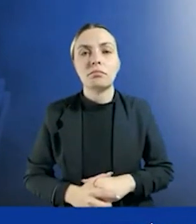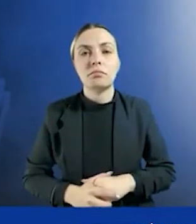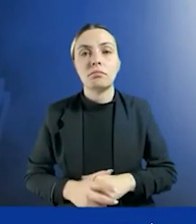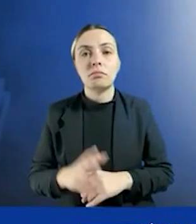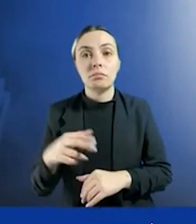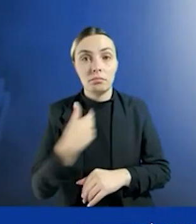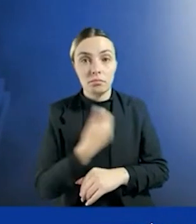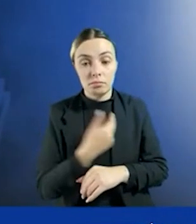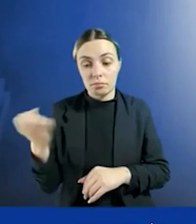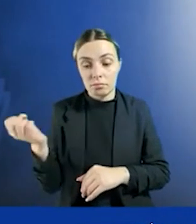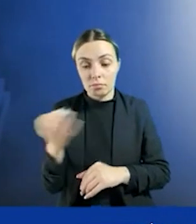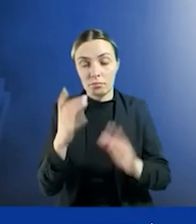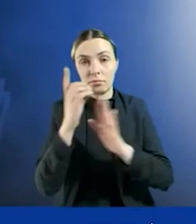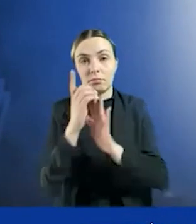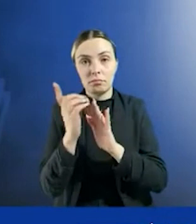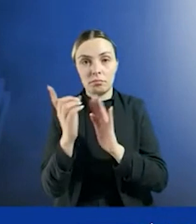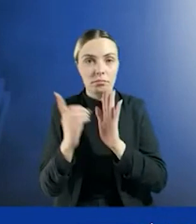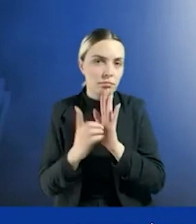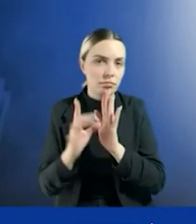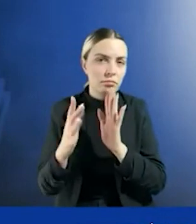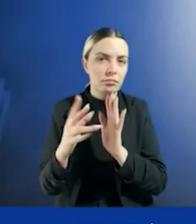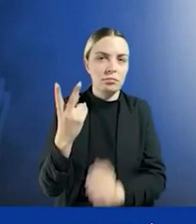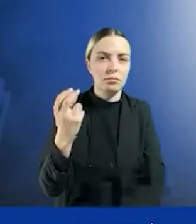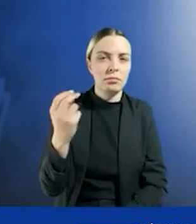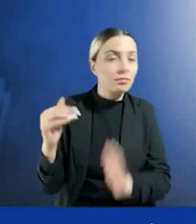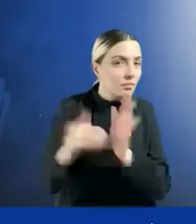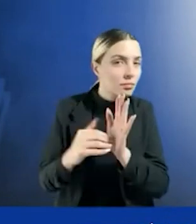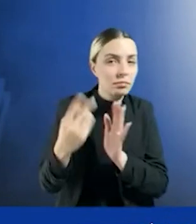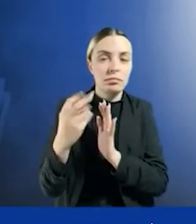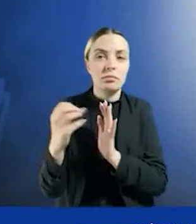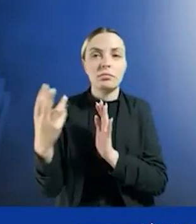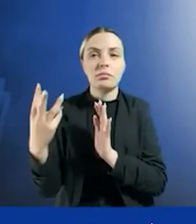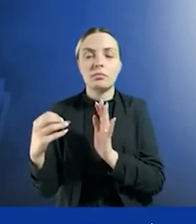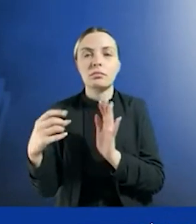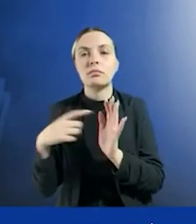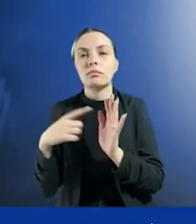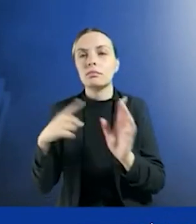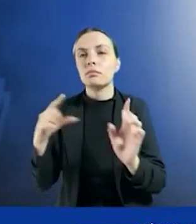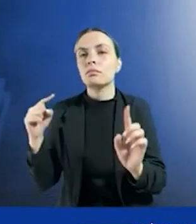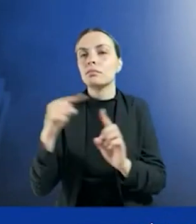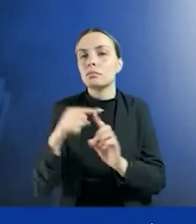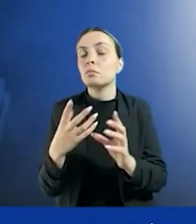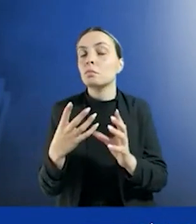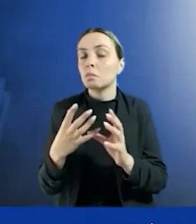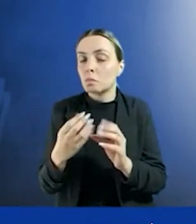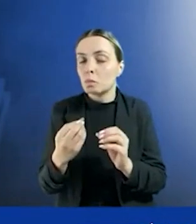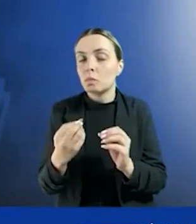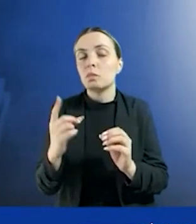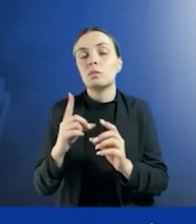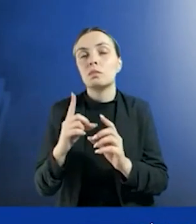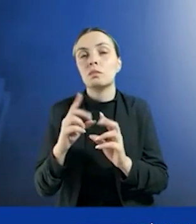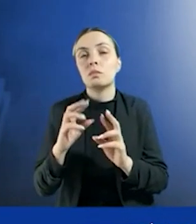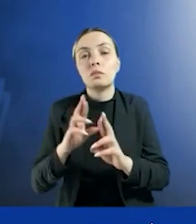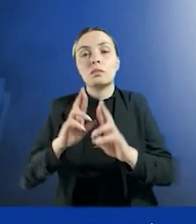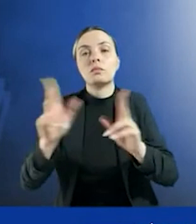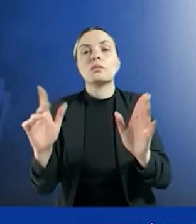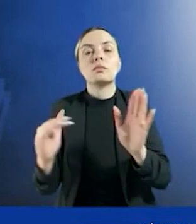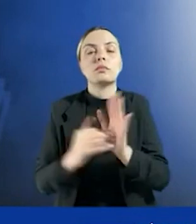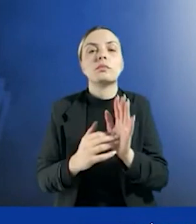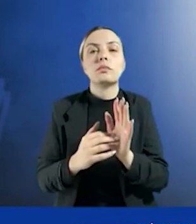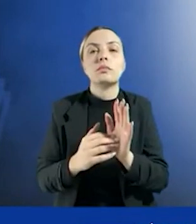até 2030, nós temos metas bastante ousadas. Então, além dos 52 milhões de hectares, nós temos